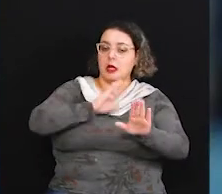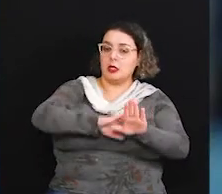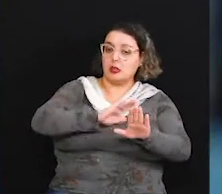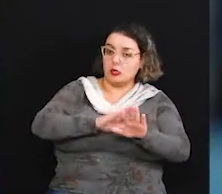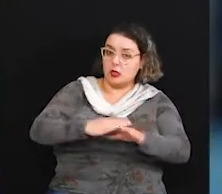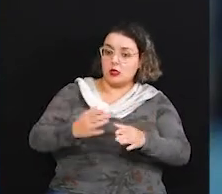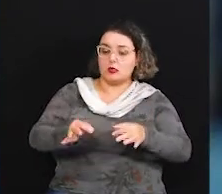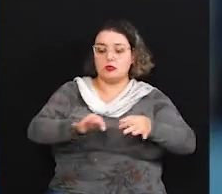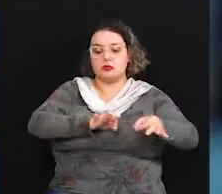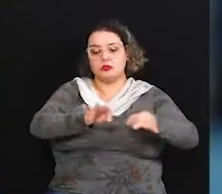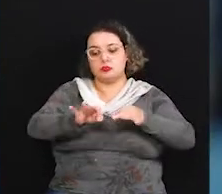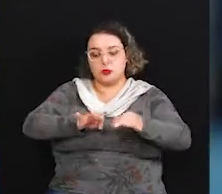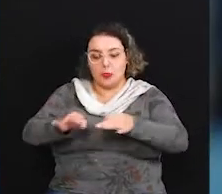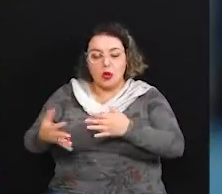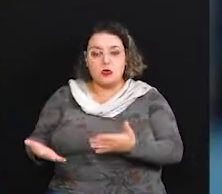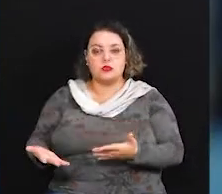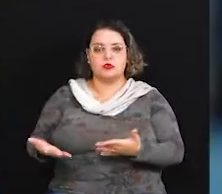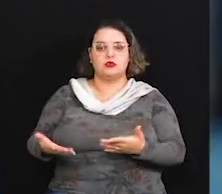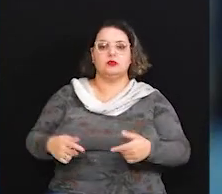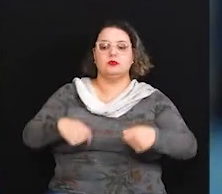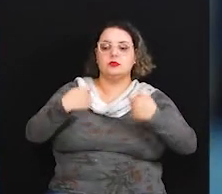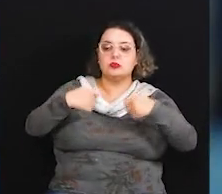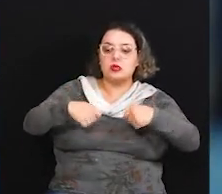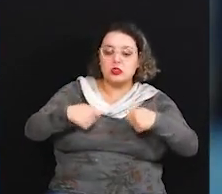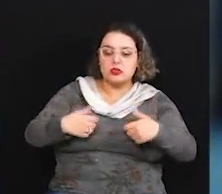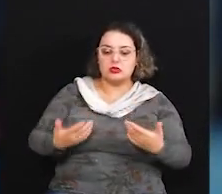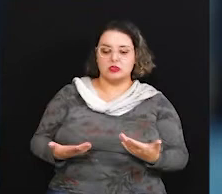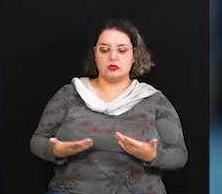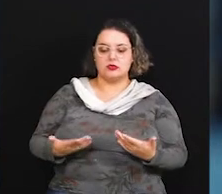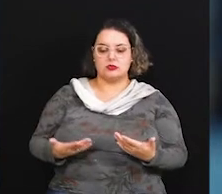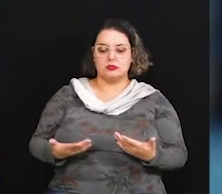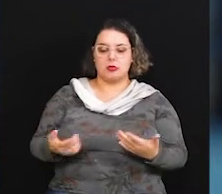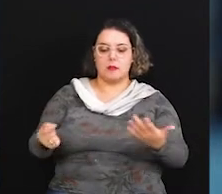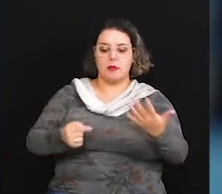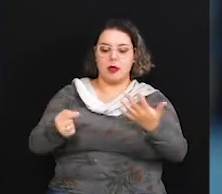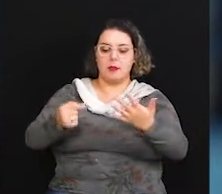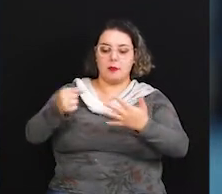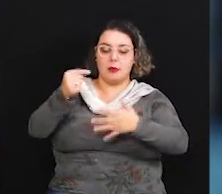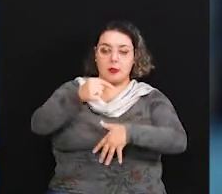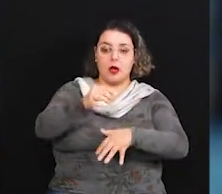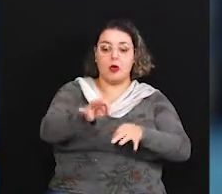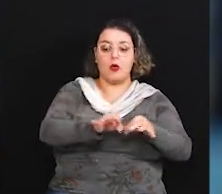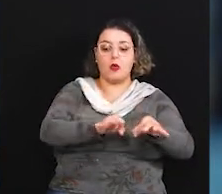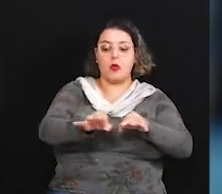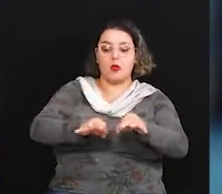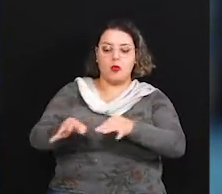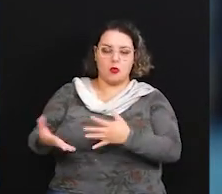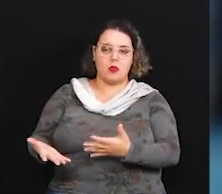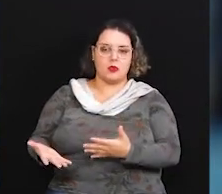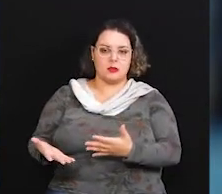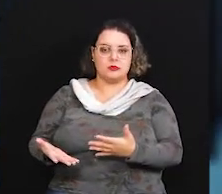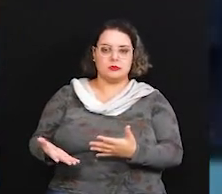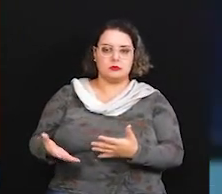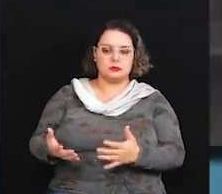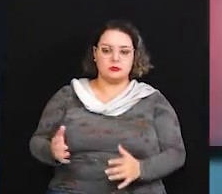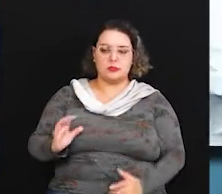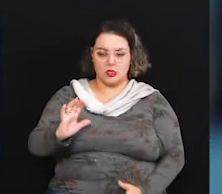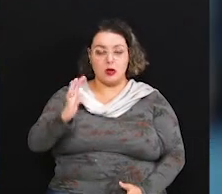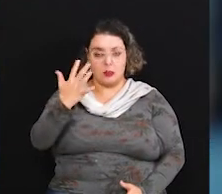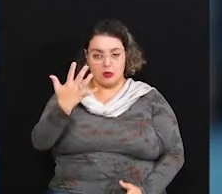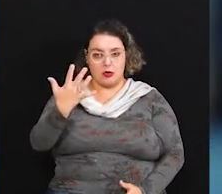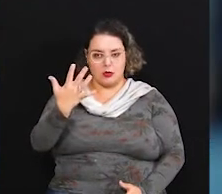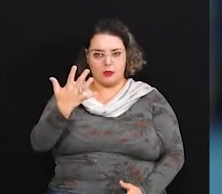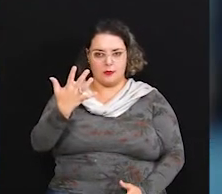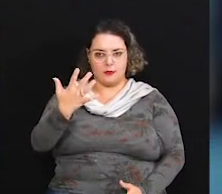de ações, precisa de projetos, precisa de algumas organizações para a gente promover